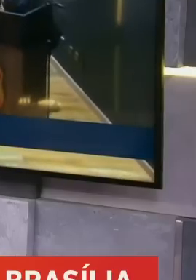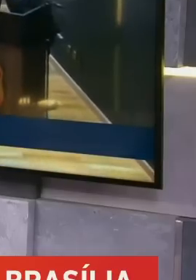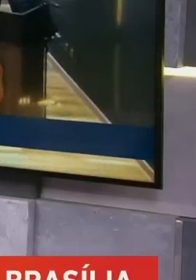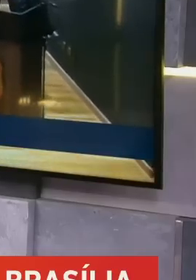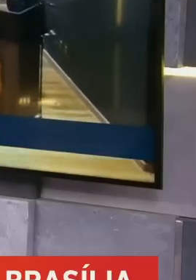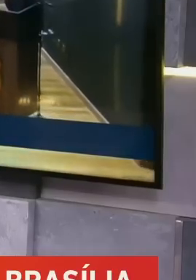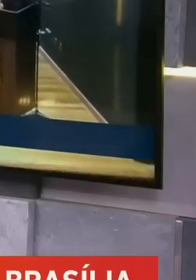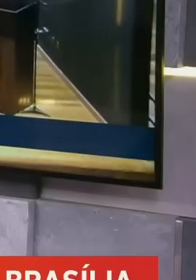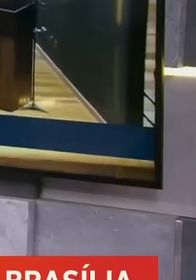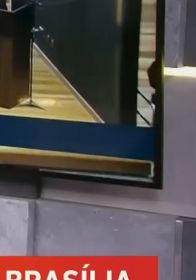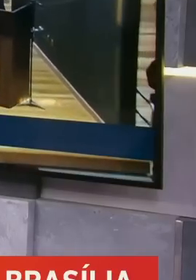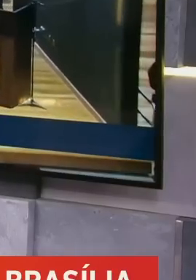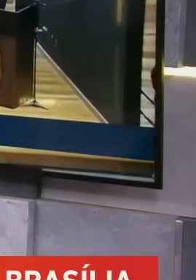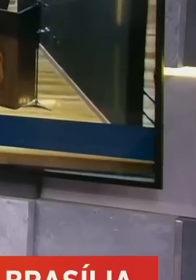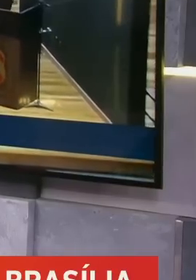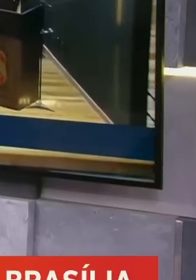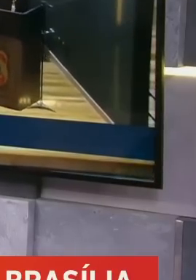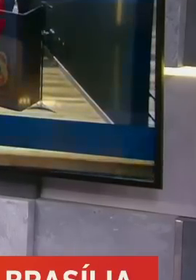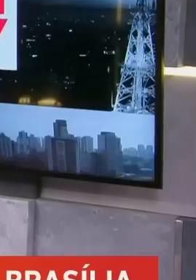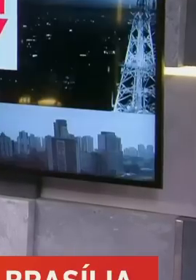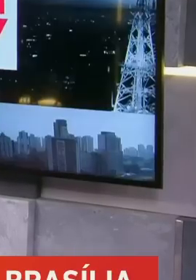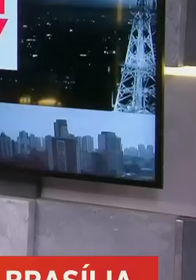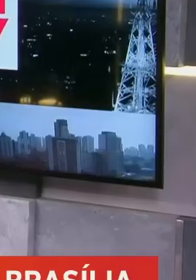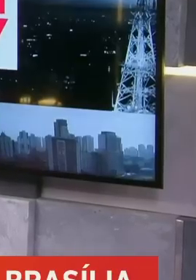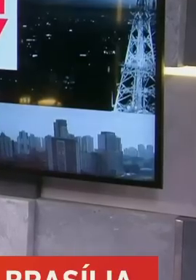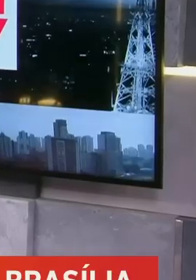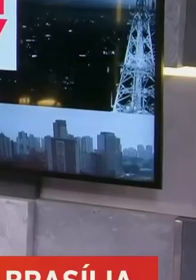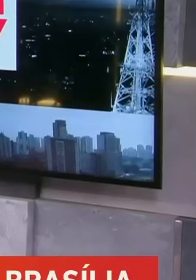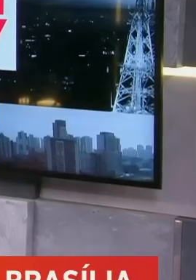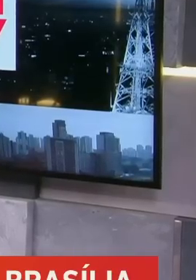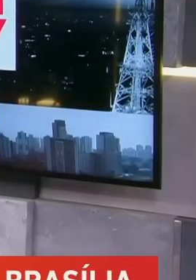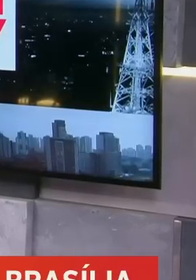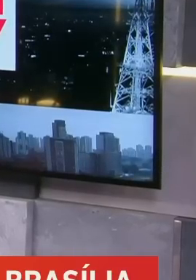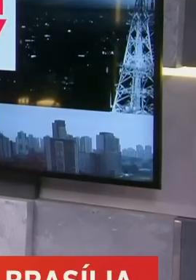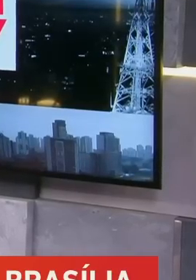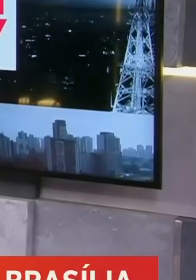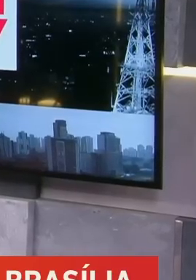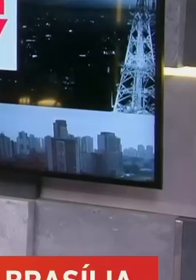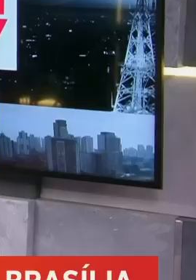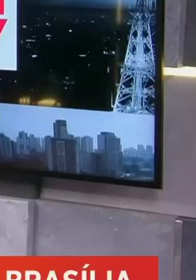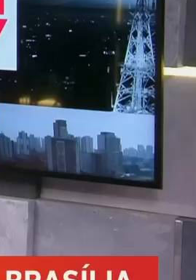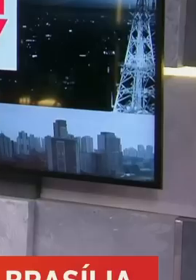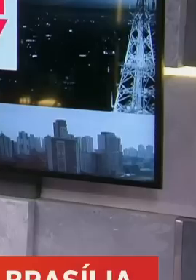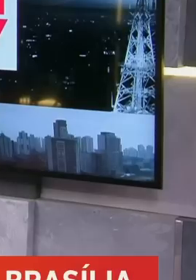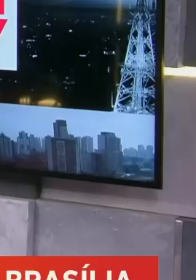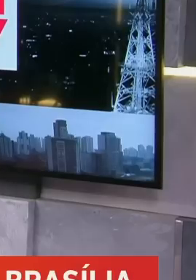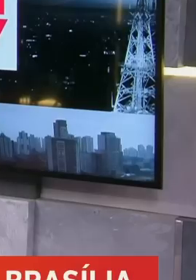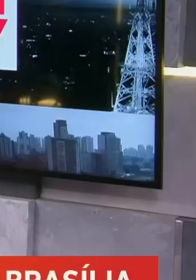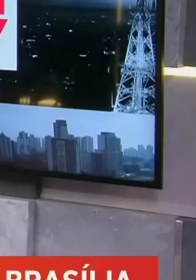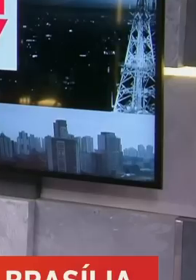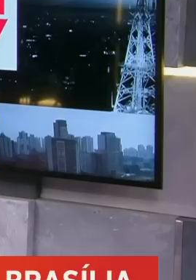nesse momento e a gente acompanhou aqui na Jovem Pan coloca o Conrado aqui na tela para mim Vinny por favor que eu tive que interromper o nosso